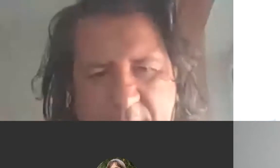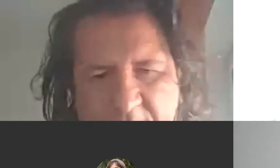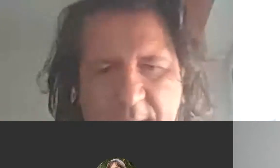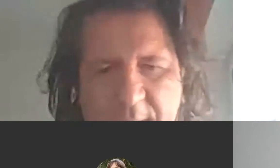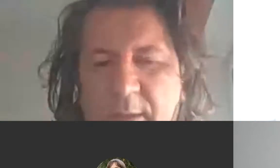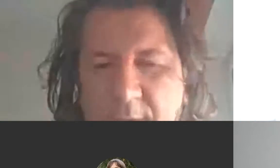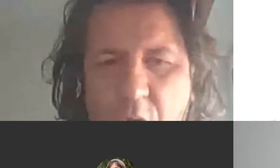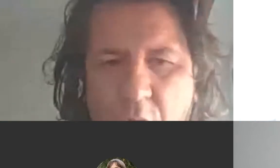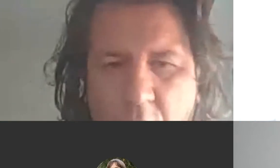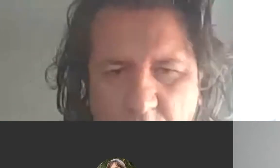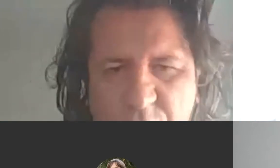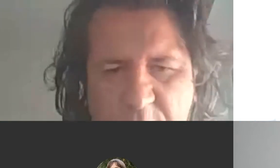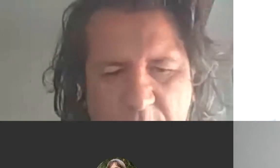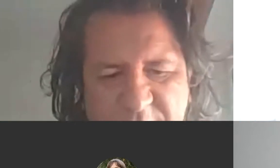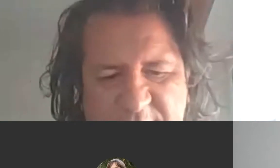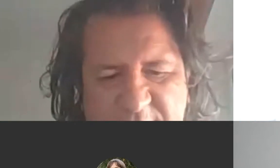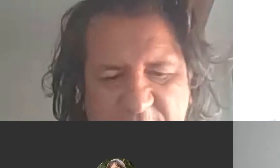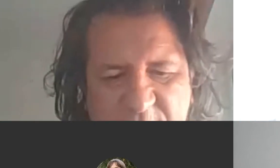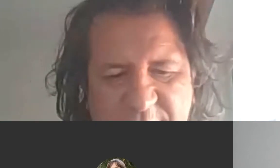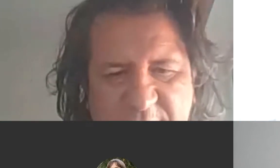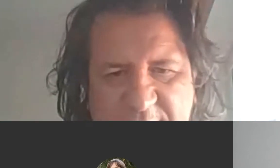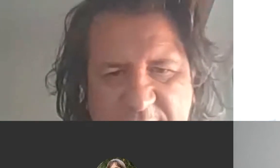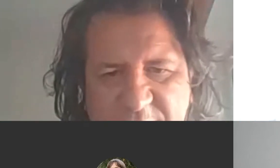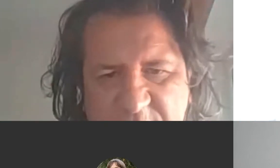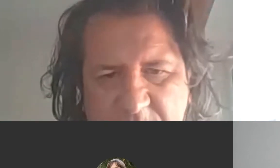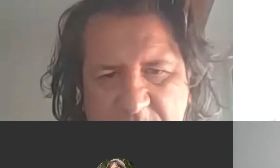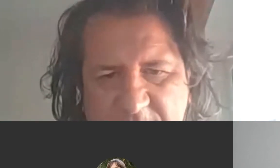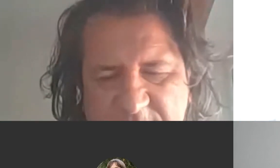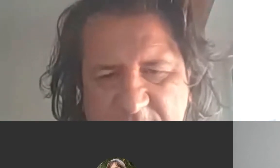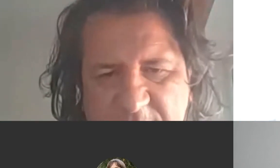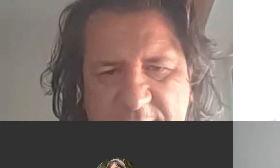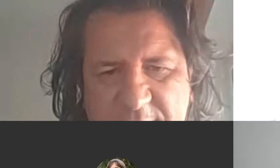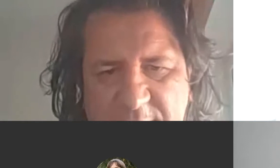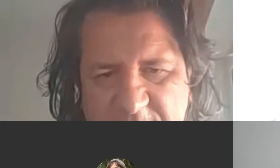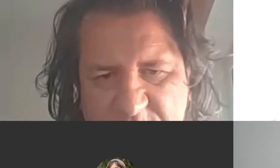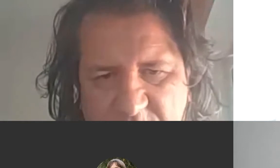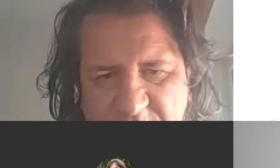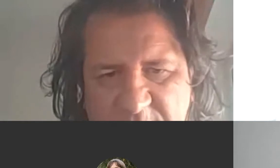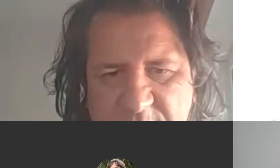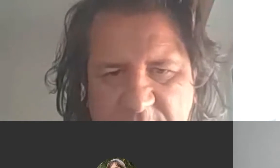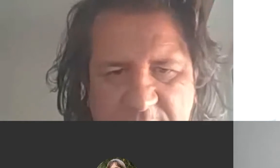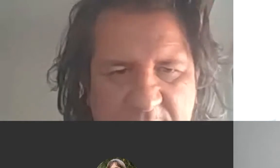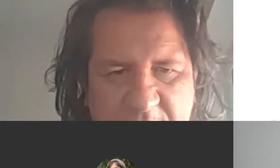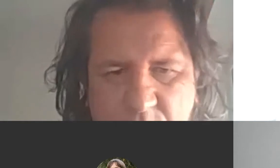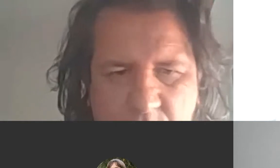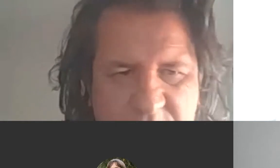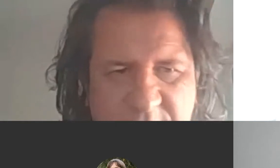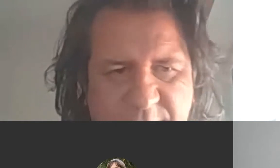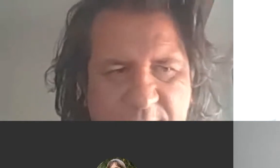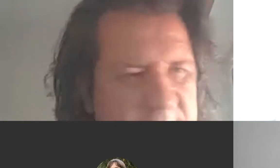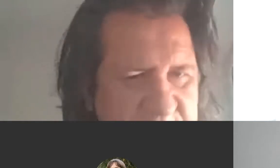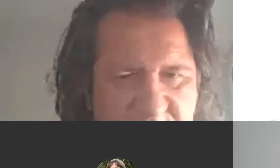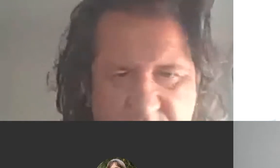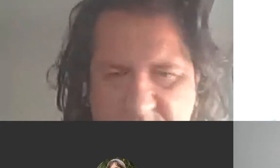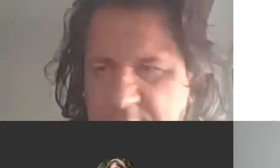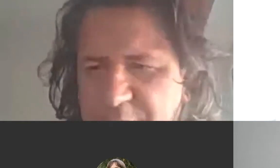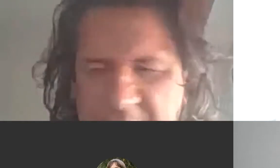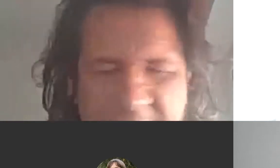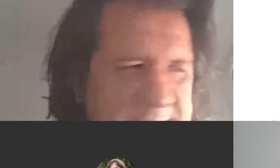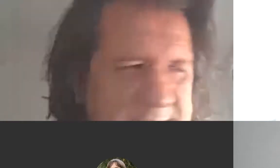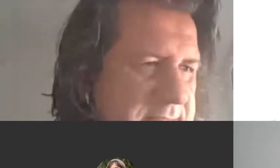silêncio, tá? Hoje a universidade deverá ser cada vez mais rede de relações entre atores